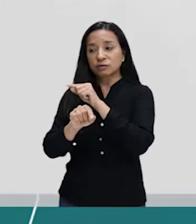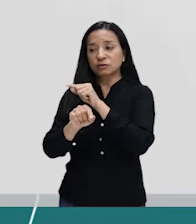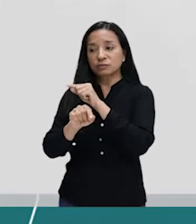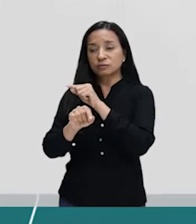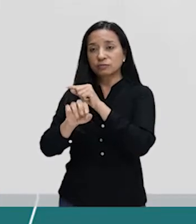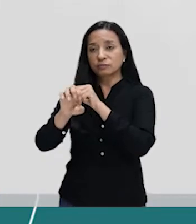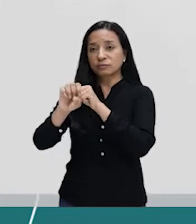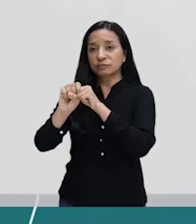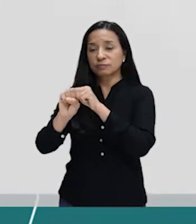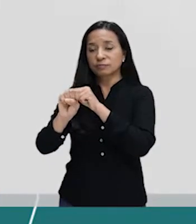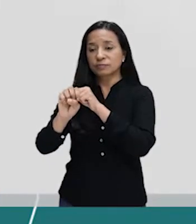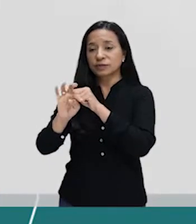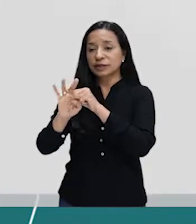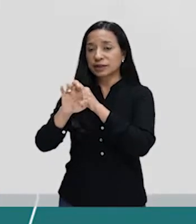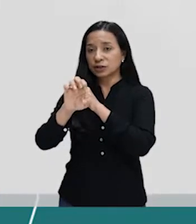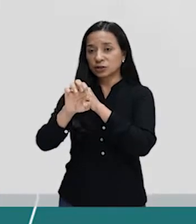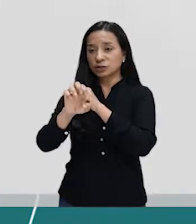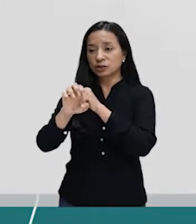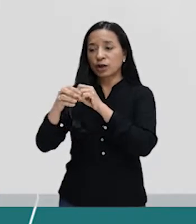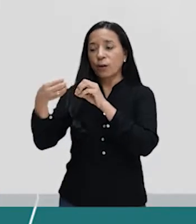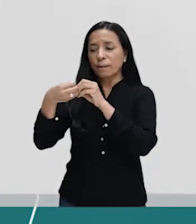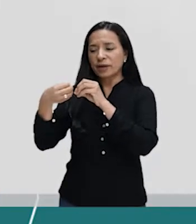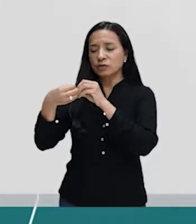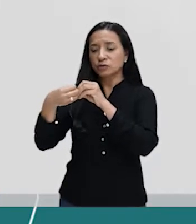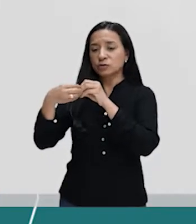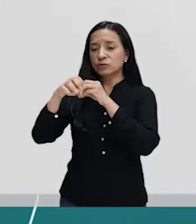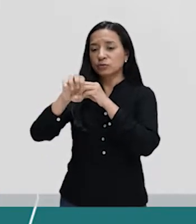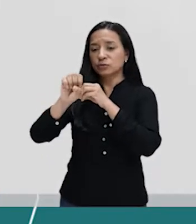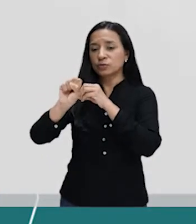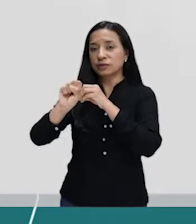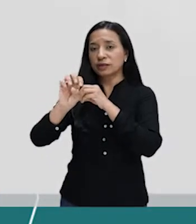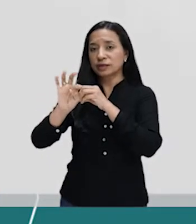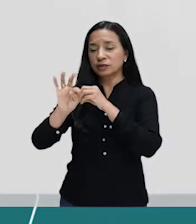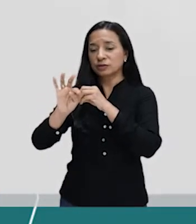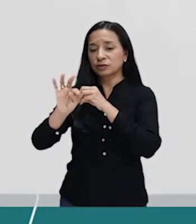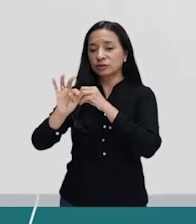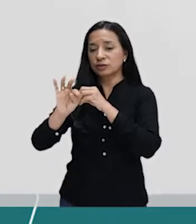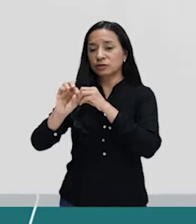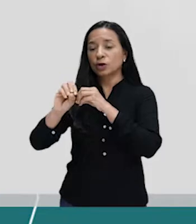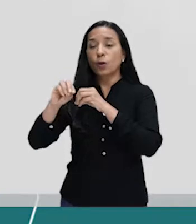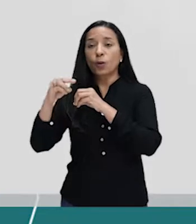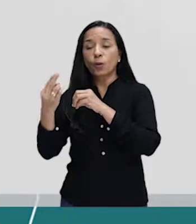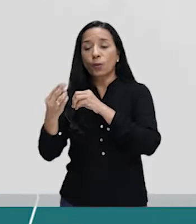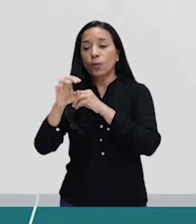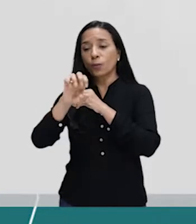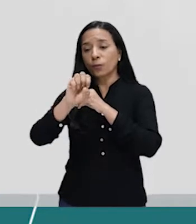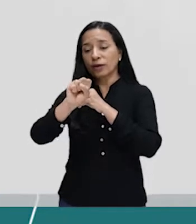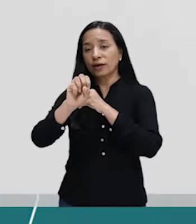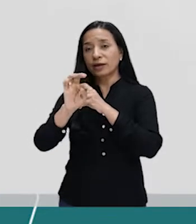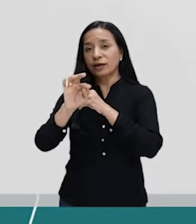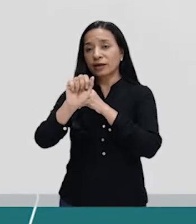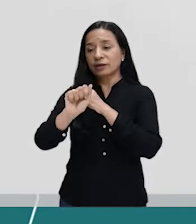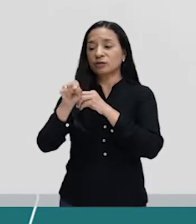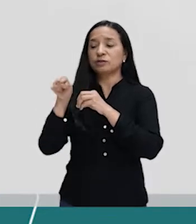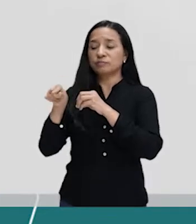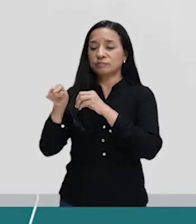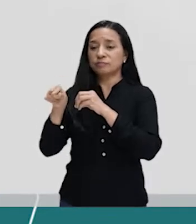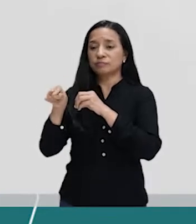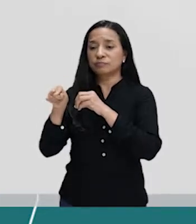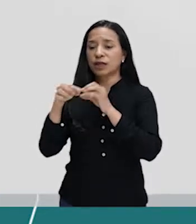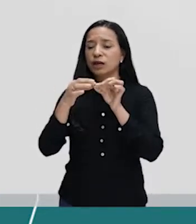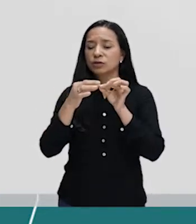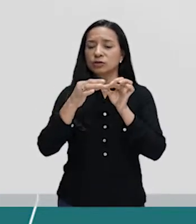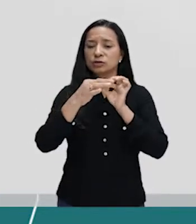está próximo à pessoa que fala, né? Este, esta. Fica próximo à pessoa que fala. Quando está um pouco distante,